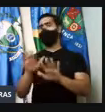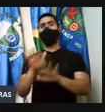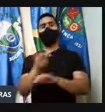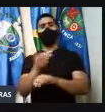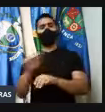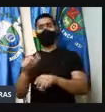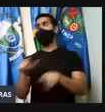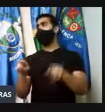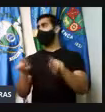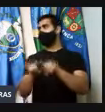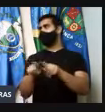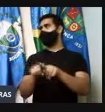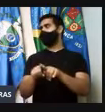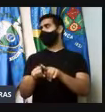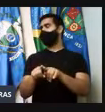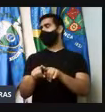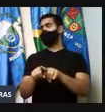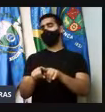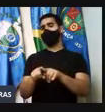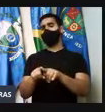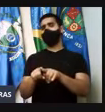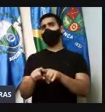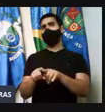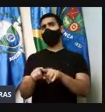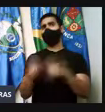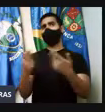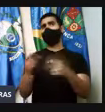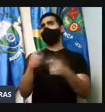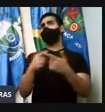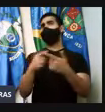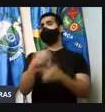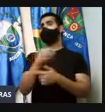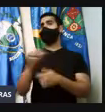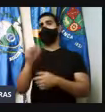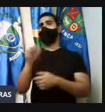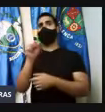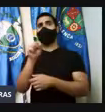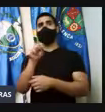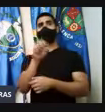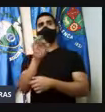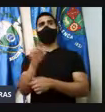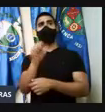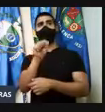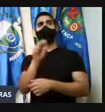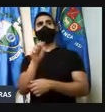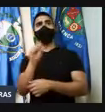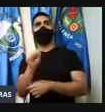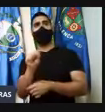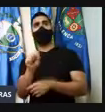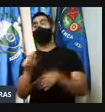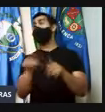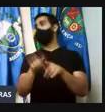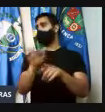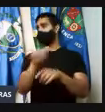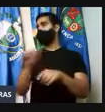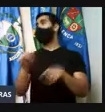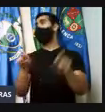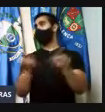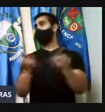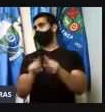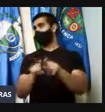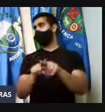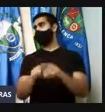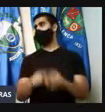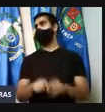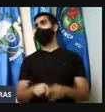enquadra nesse rol, porque ela é 100% SUS e toda a verba que ela é aplicada, ela tem a